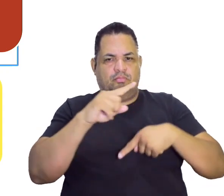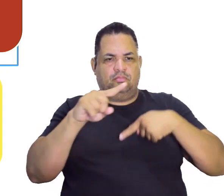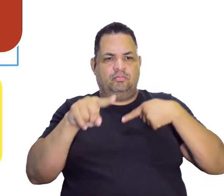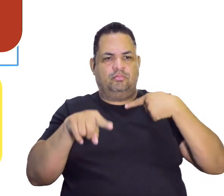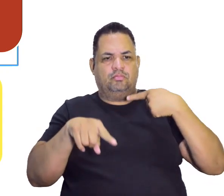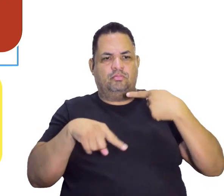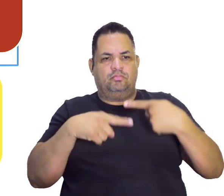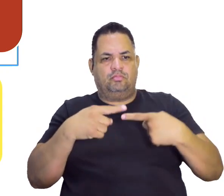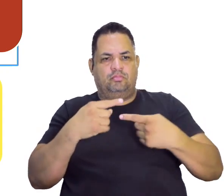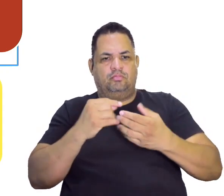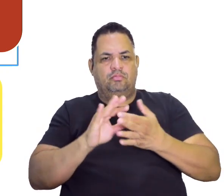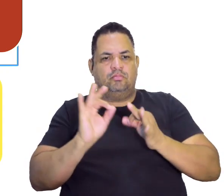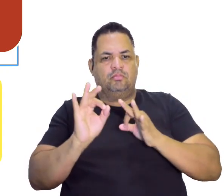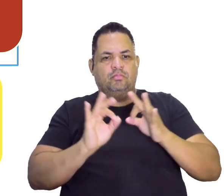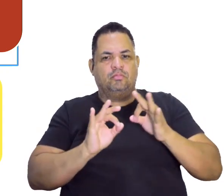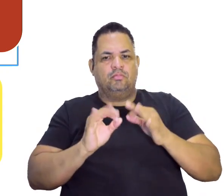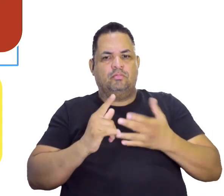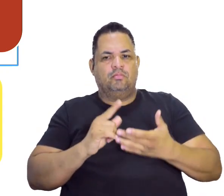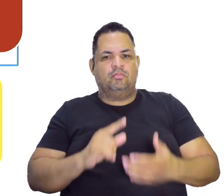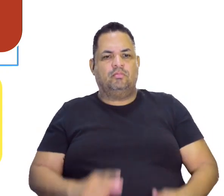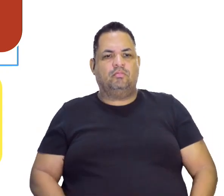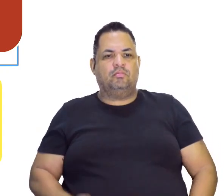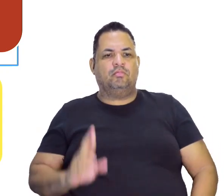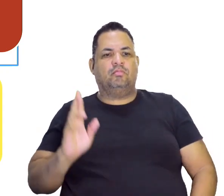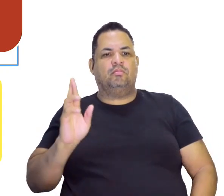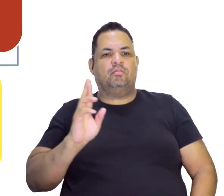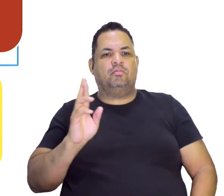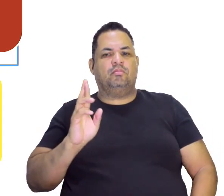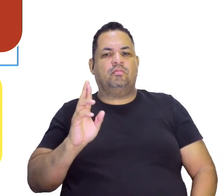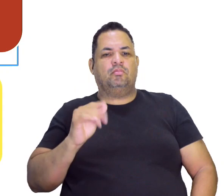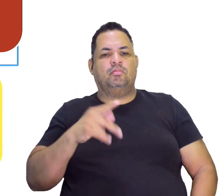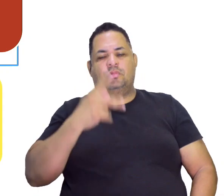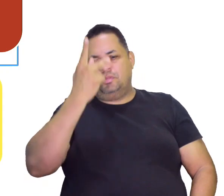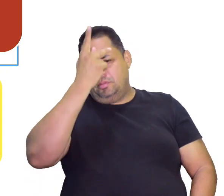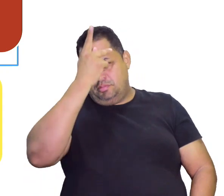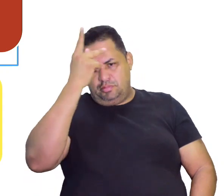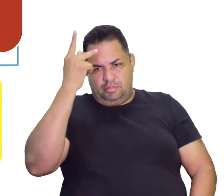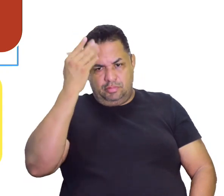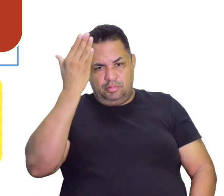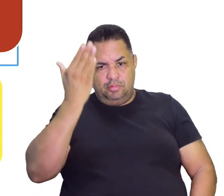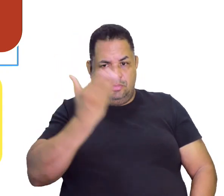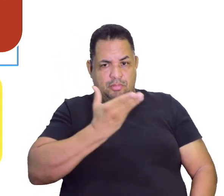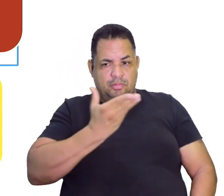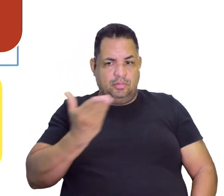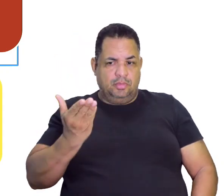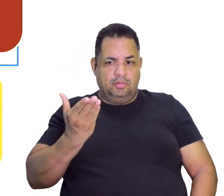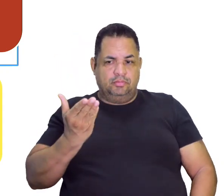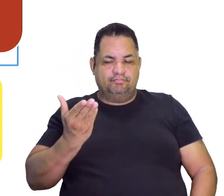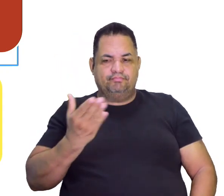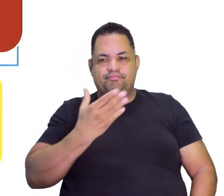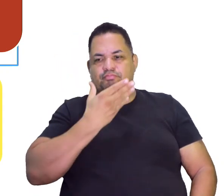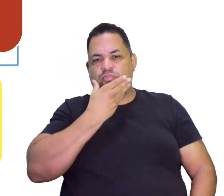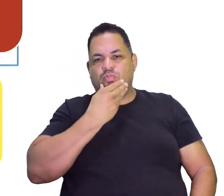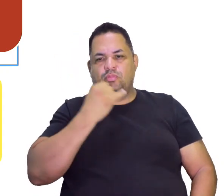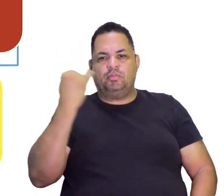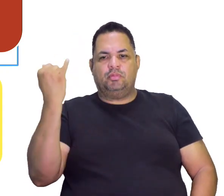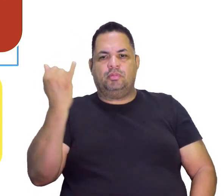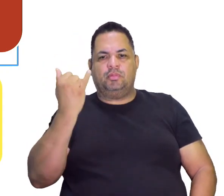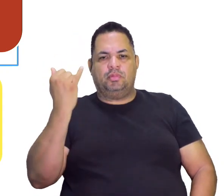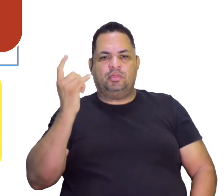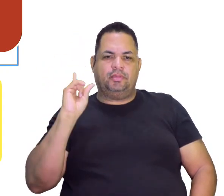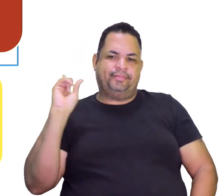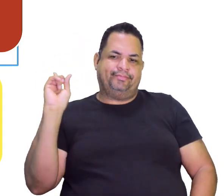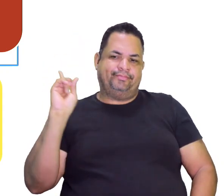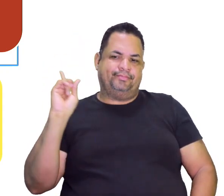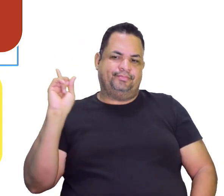seguiram após o surgimento do impressionismo. Quem são essas pessoas tão importantes? Paul